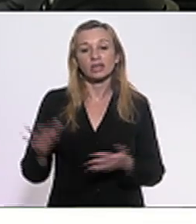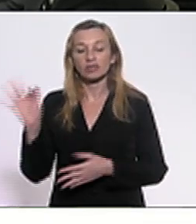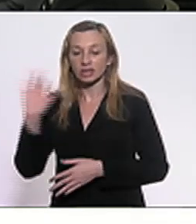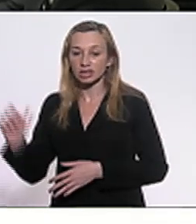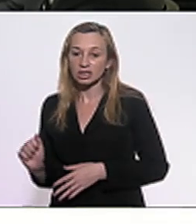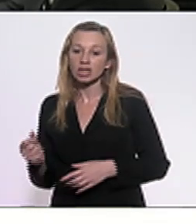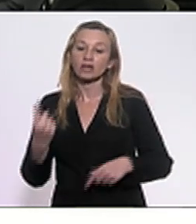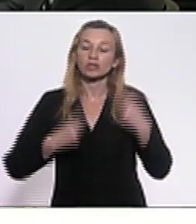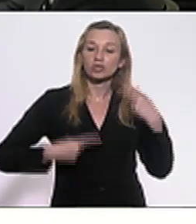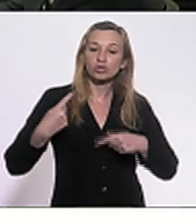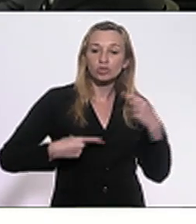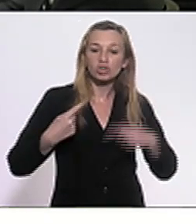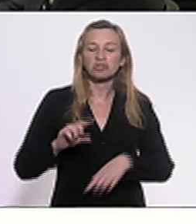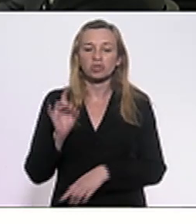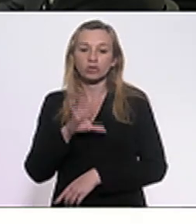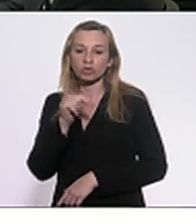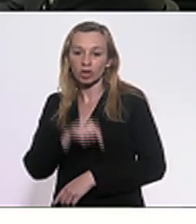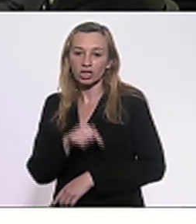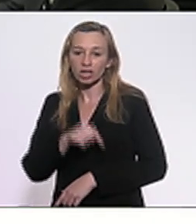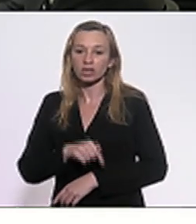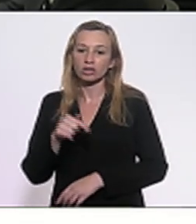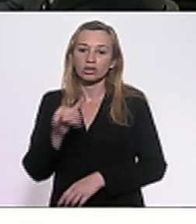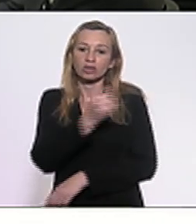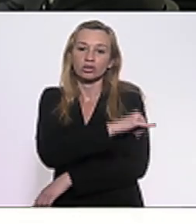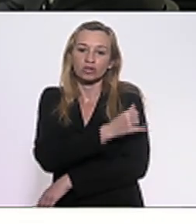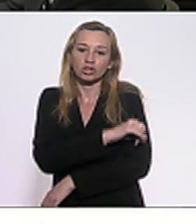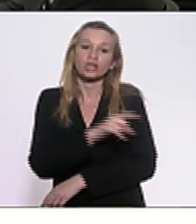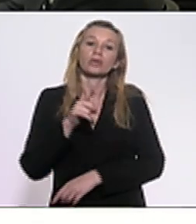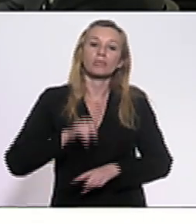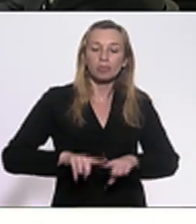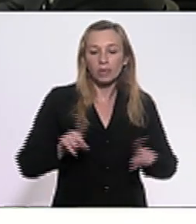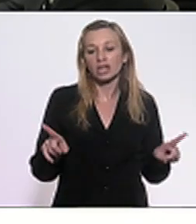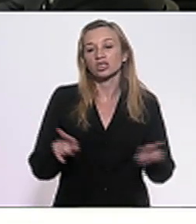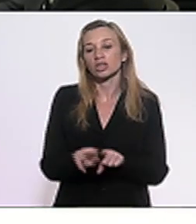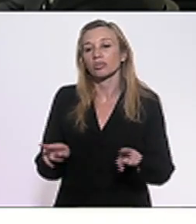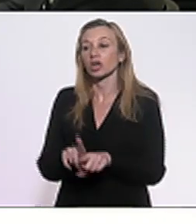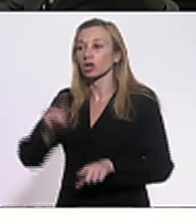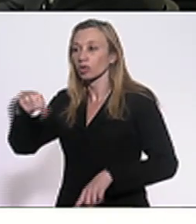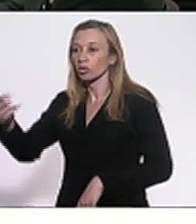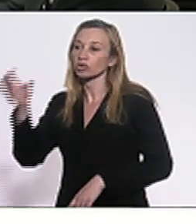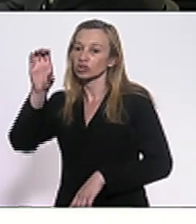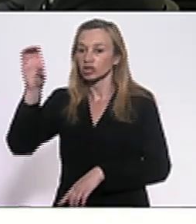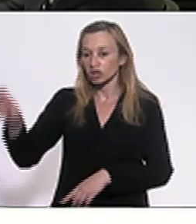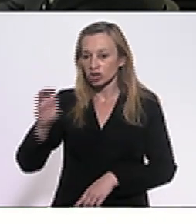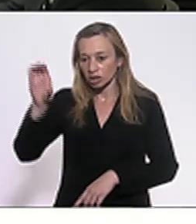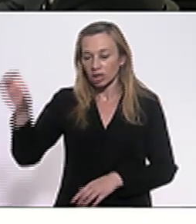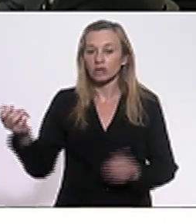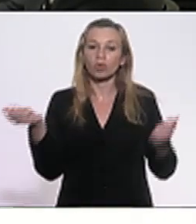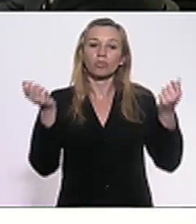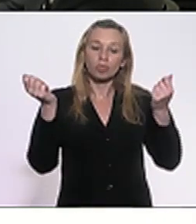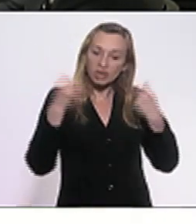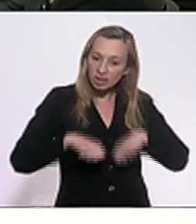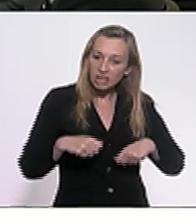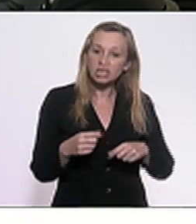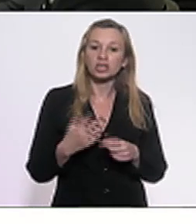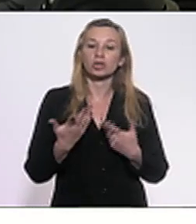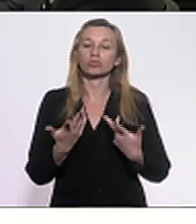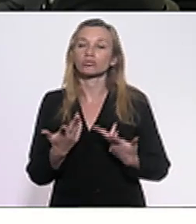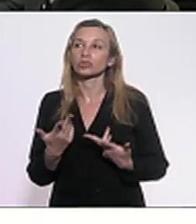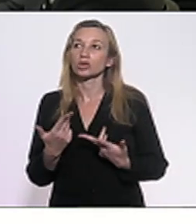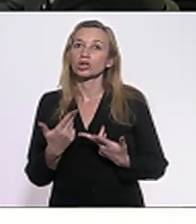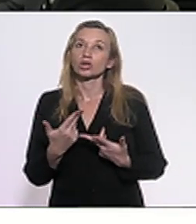É uma discussão não só aqui do Estado do Rio de Janeiro, mas também de outros estados, né? Essa divisão de competência sobre a qual eu não tenho condição de